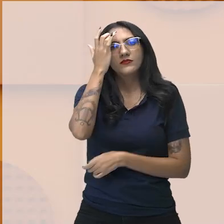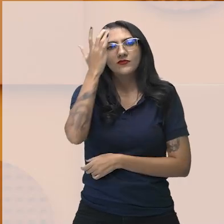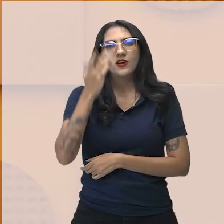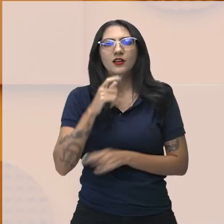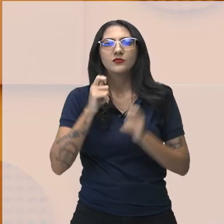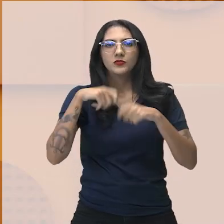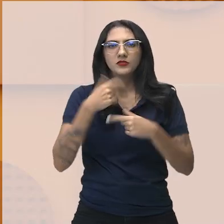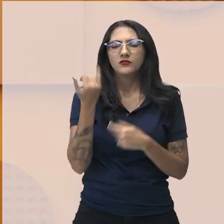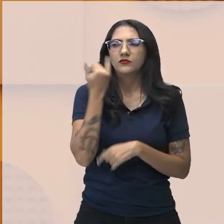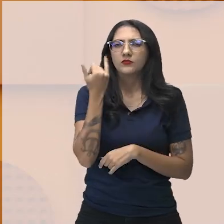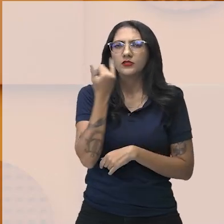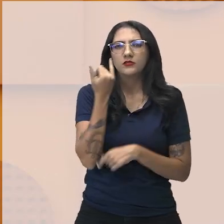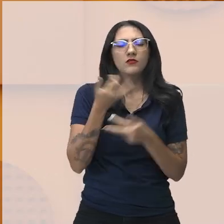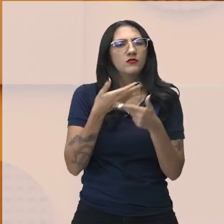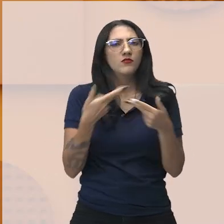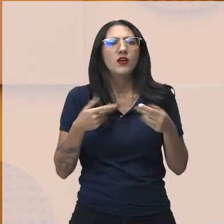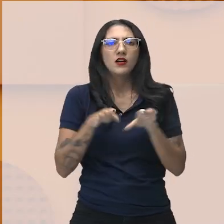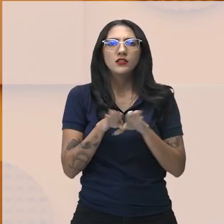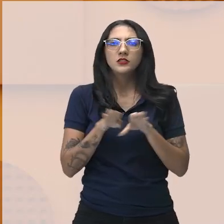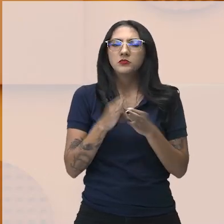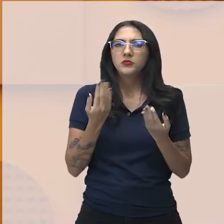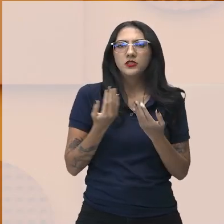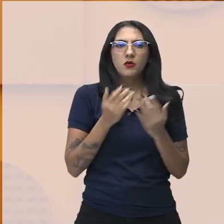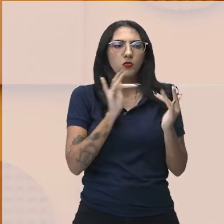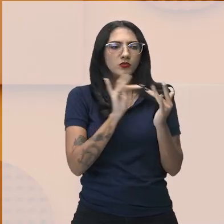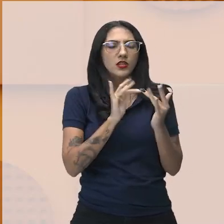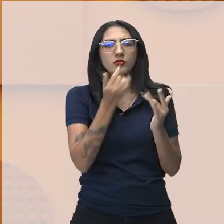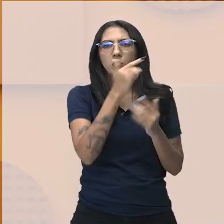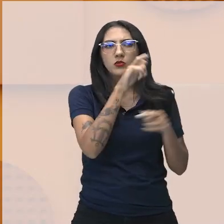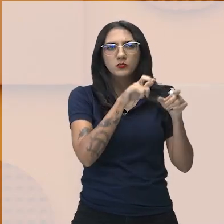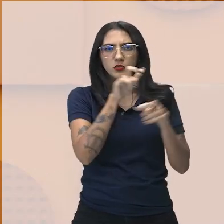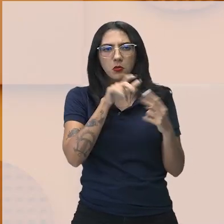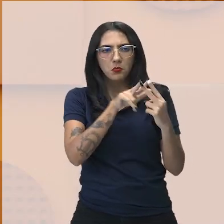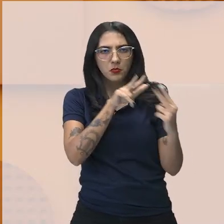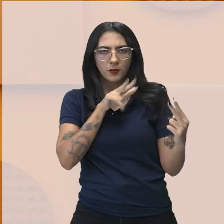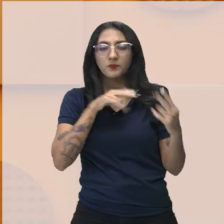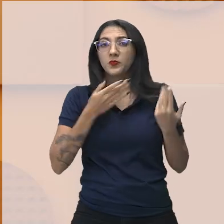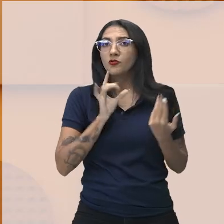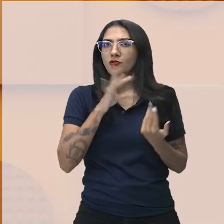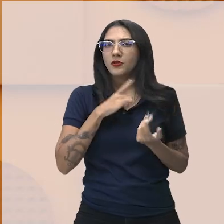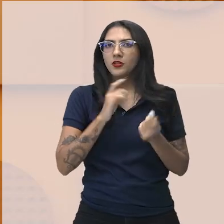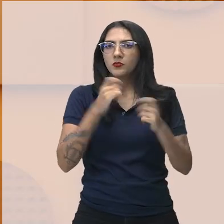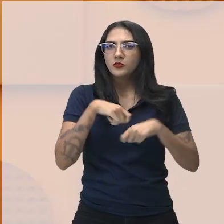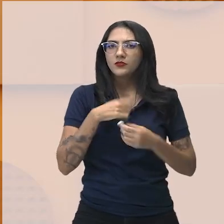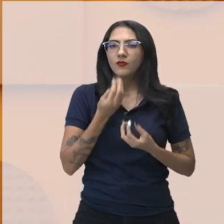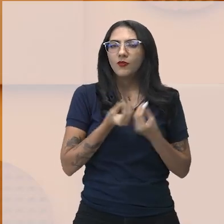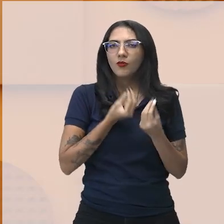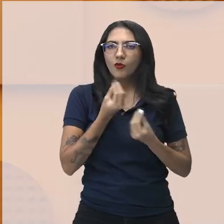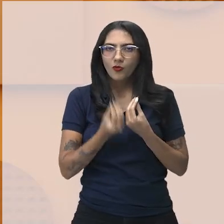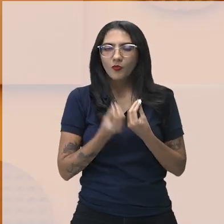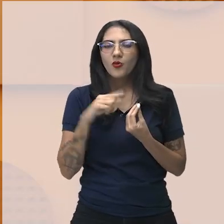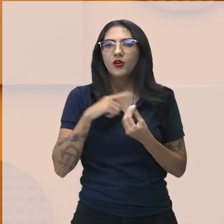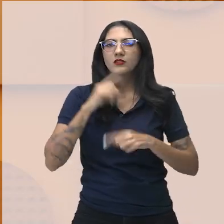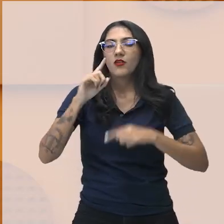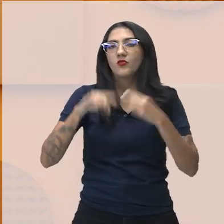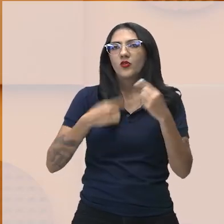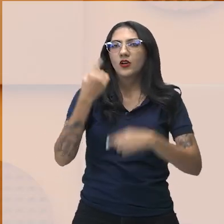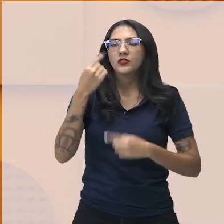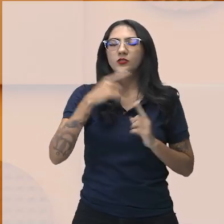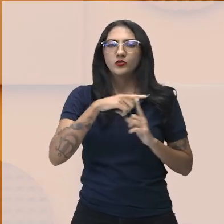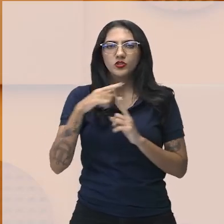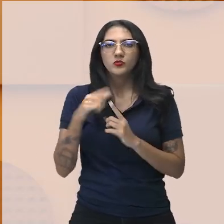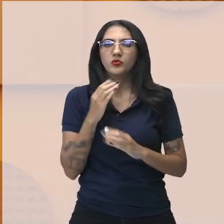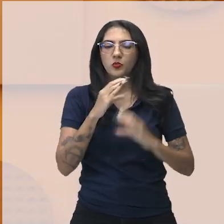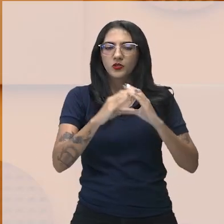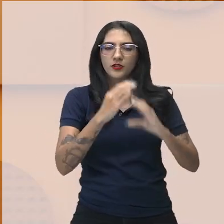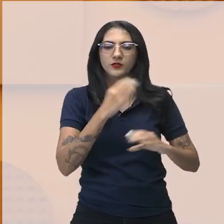conectar, de saber das notícias, de falar com uma pessoa do outro lado do mundo. Isso só foi possível graças à evolução dos meios de